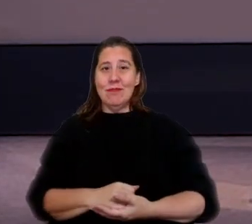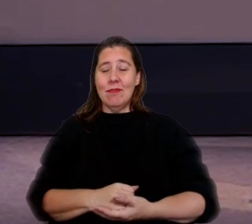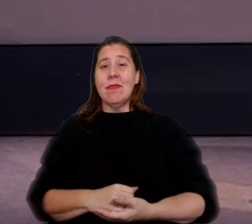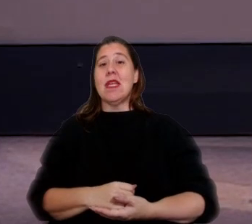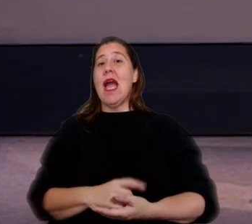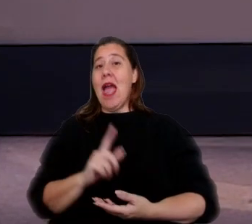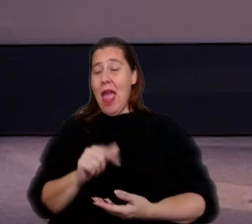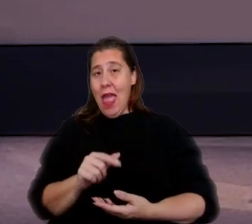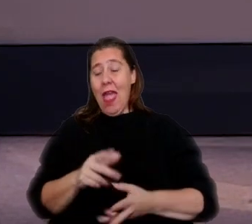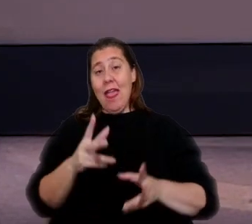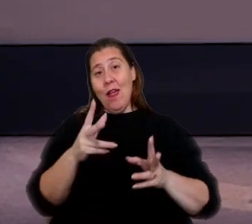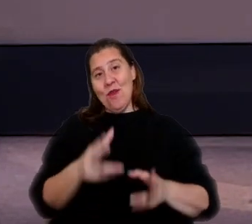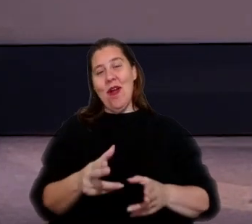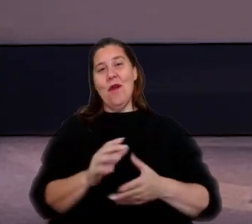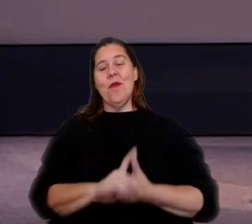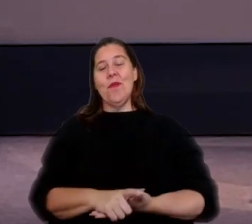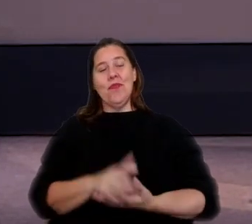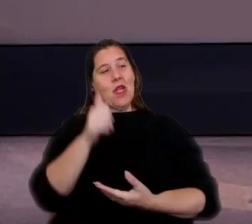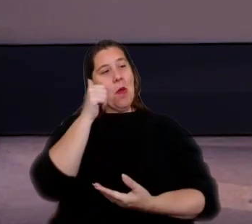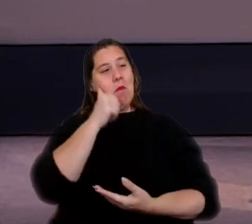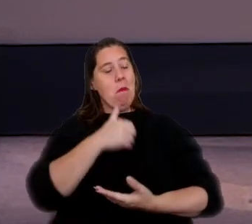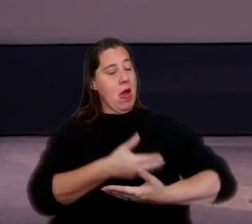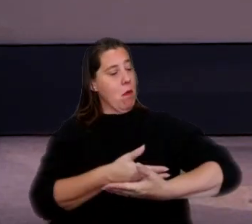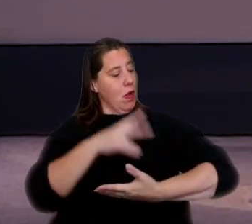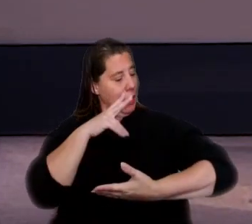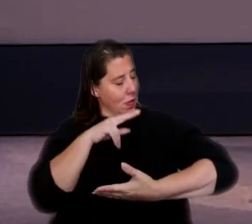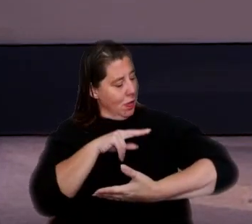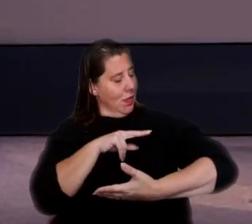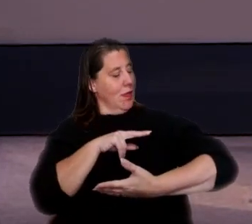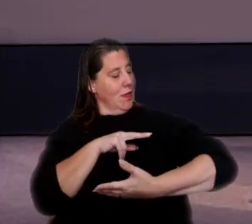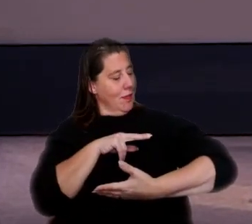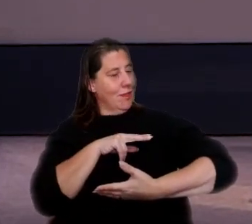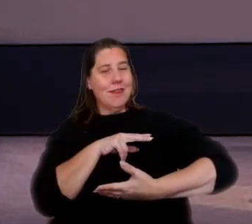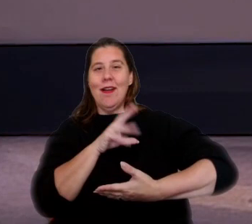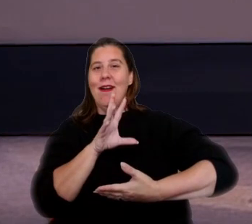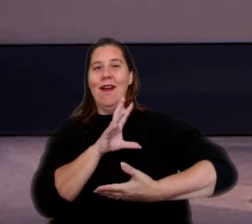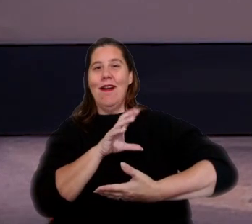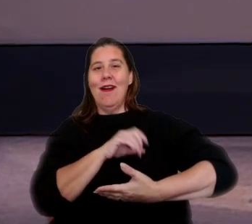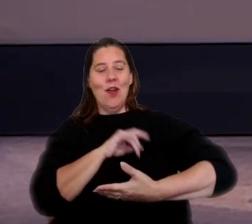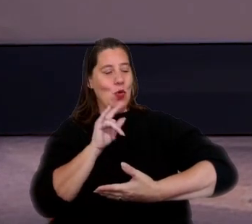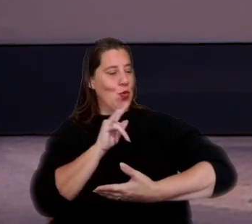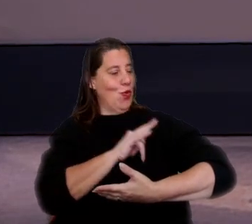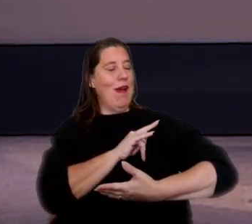bebê é aquela que, na verdade, inunda o bebê do narcisismo. O narcisismo é da